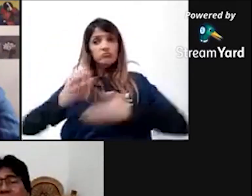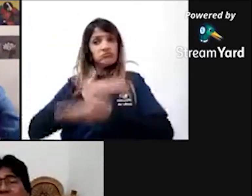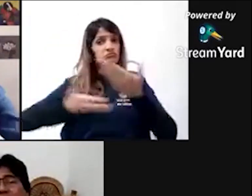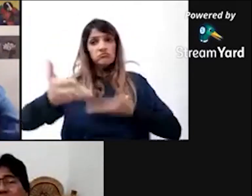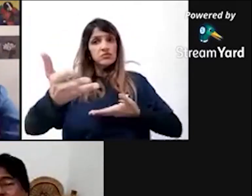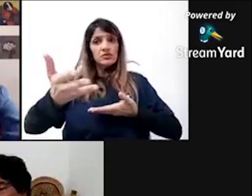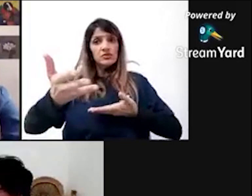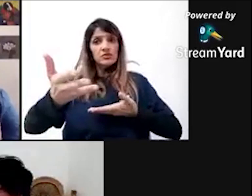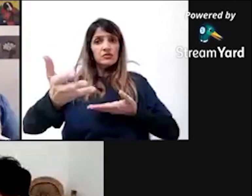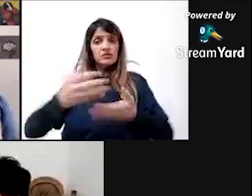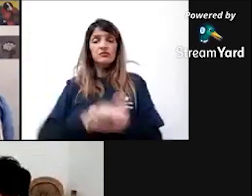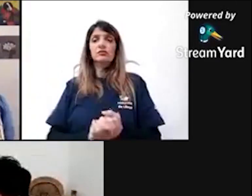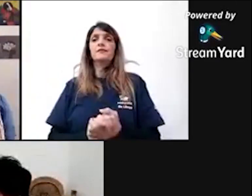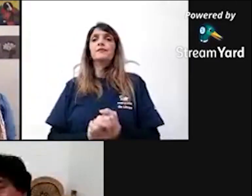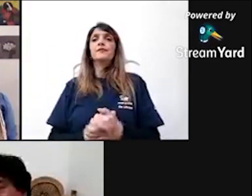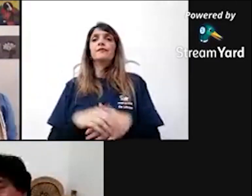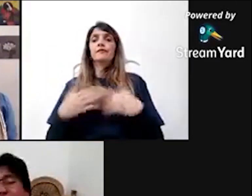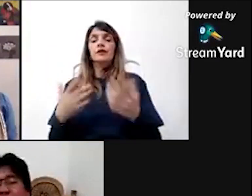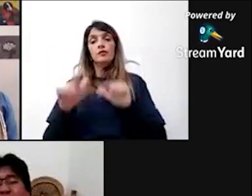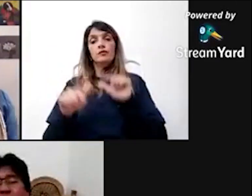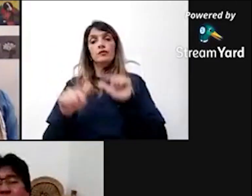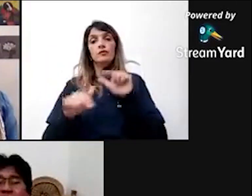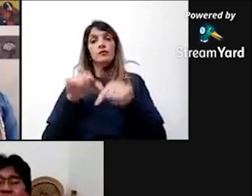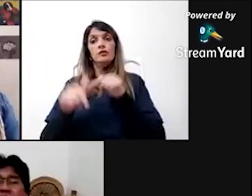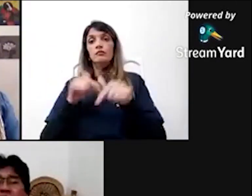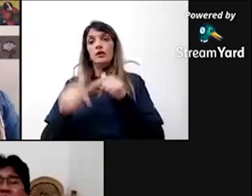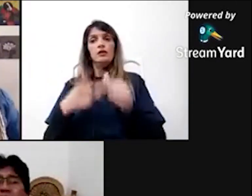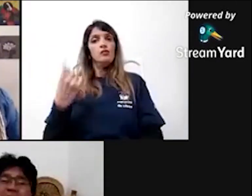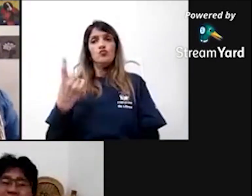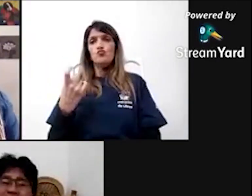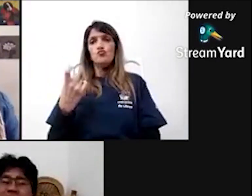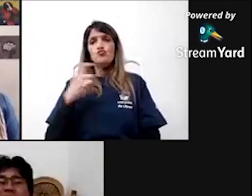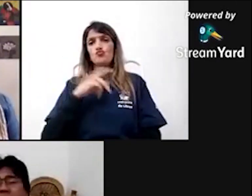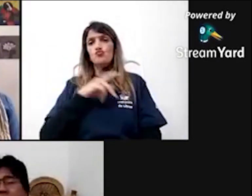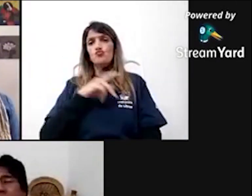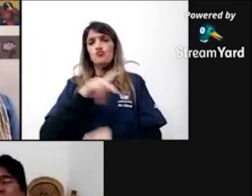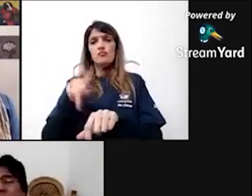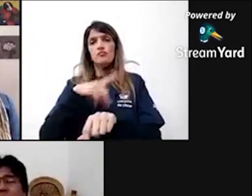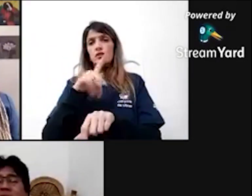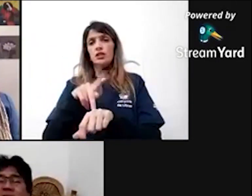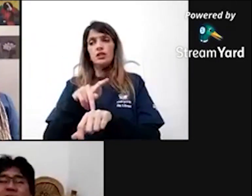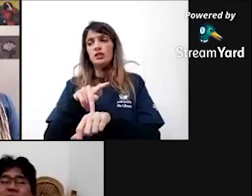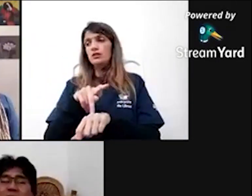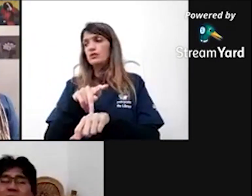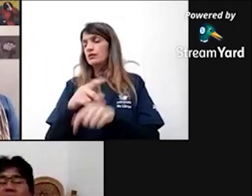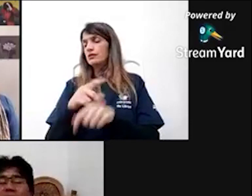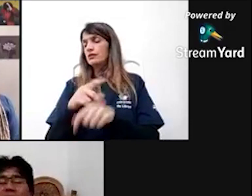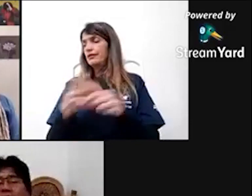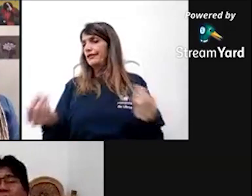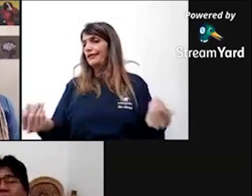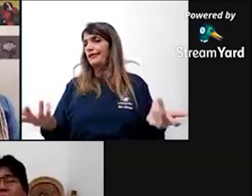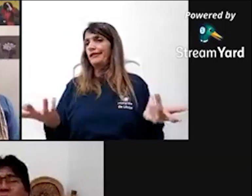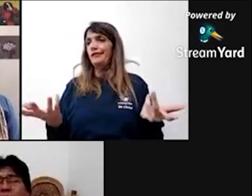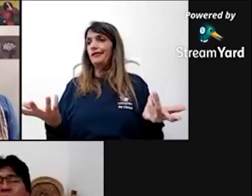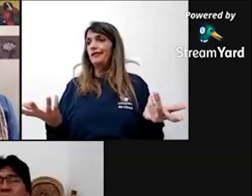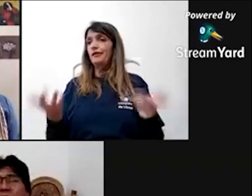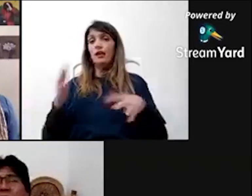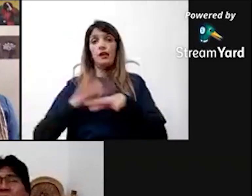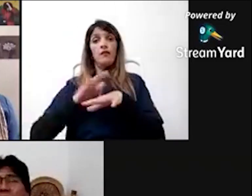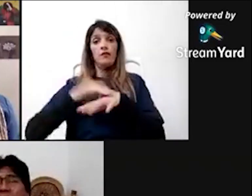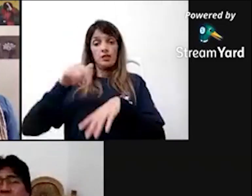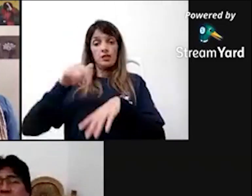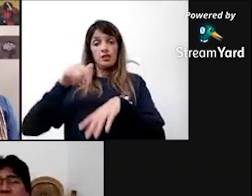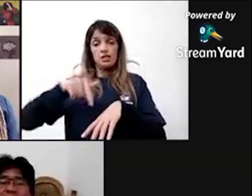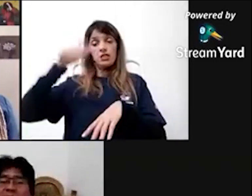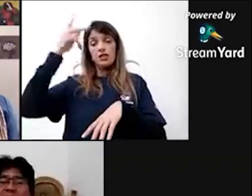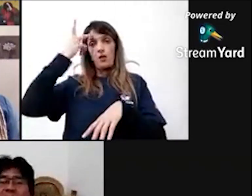um trabalho único num país assim que aqui, foi feito aqui em São Paulo